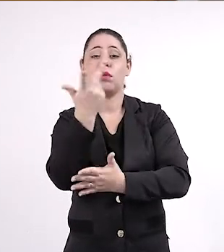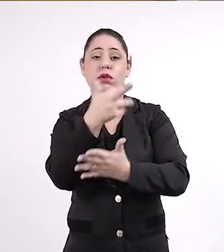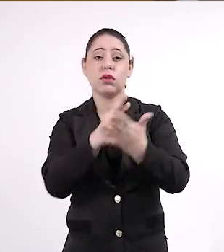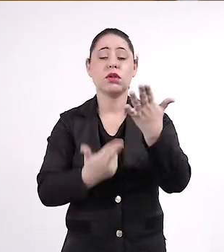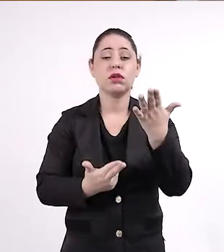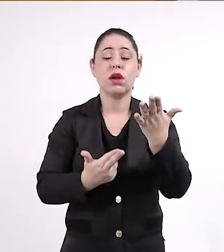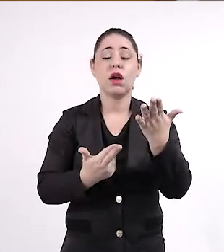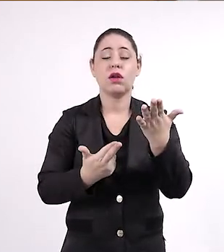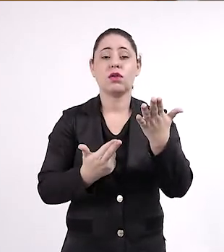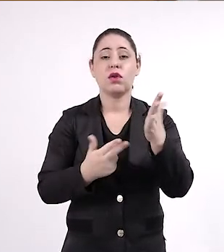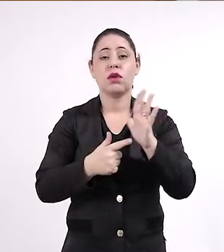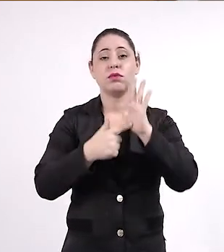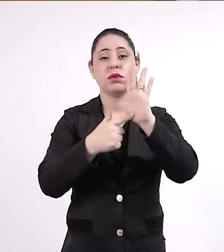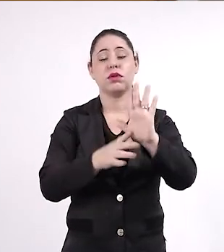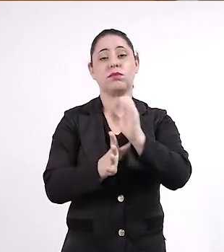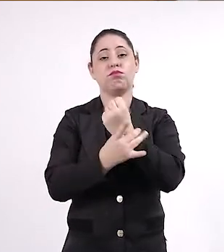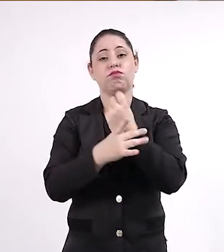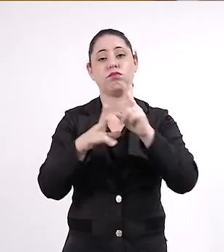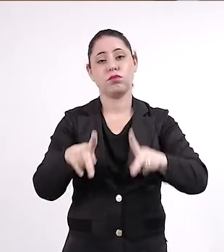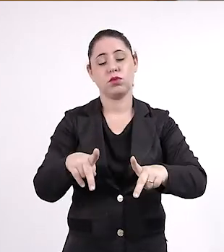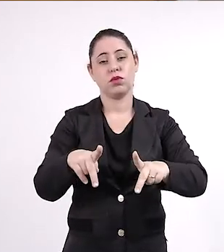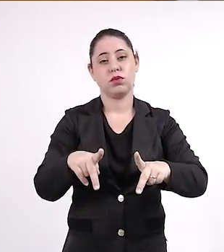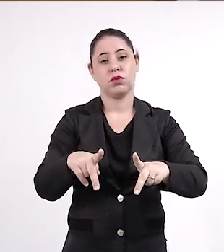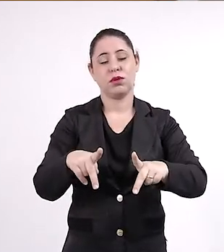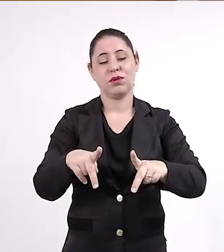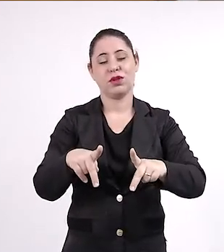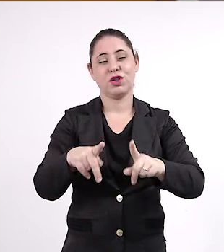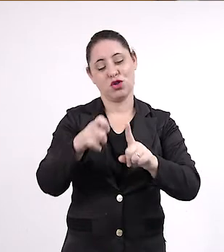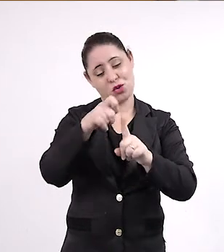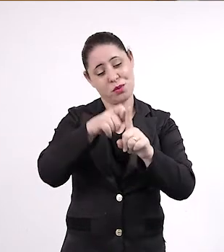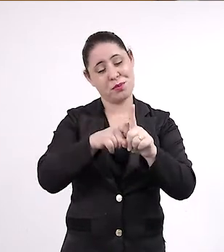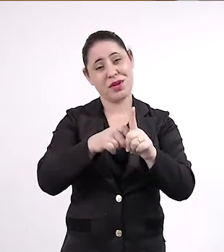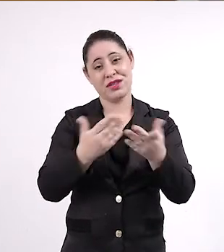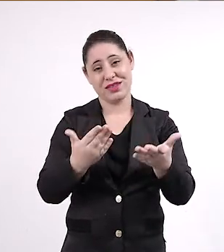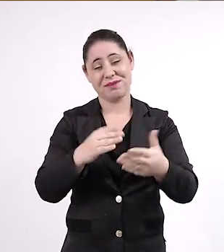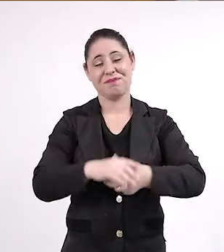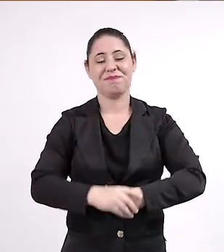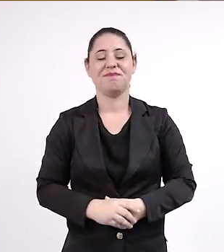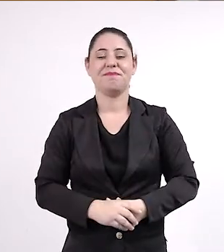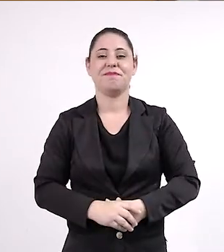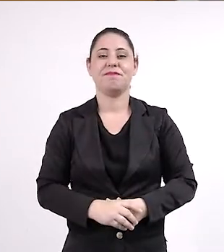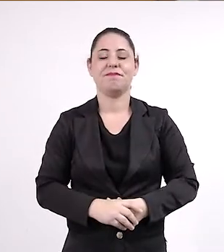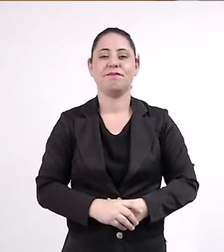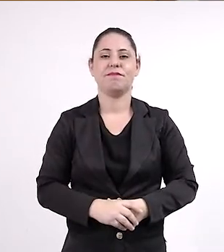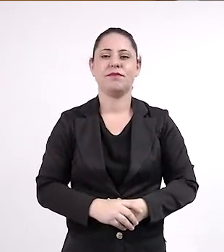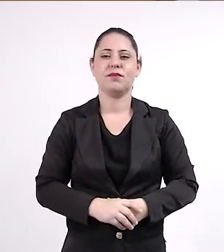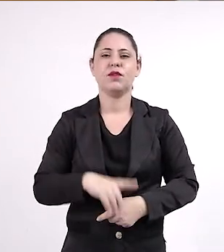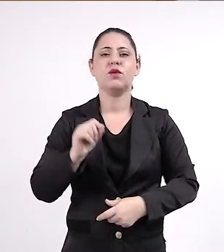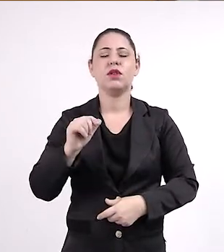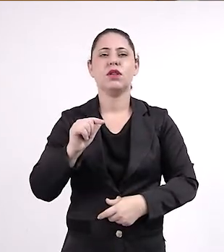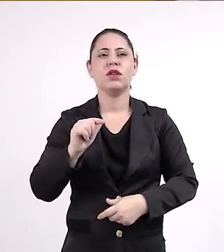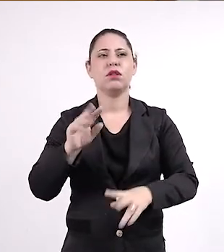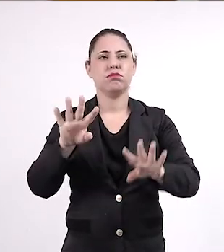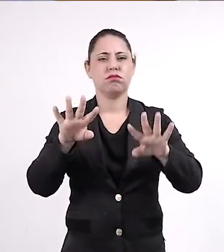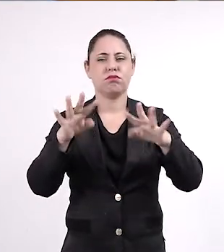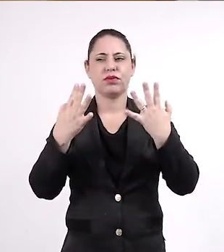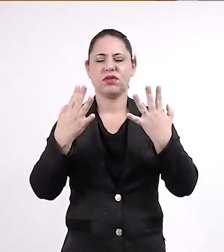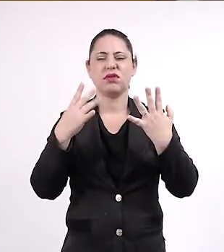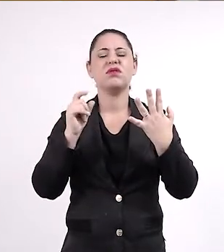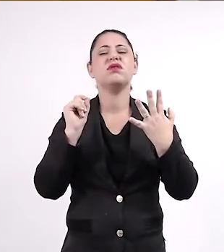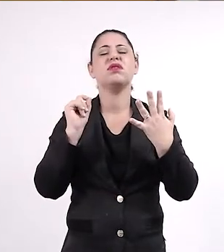número, nesse relatório parcial apresentado pela Defensoria, nesse aniversário de um mês? Paulo, o que nos